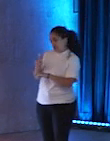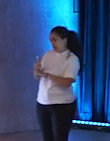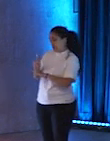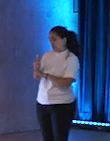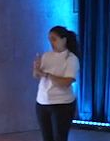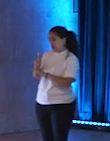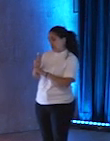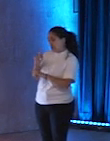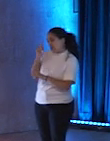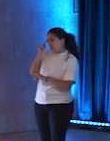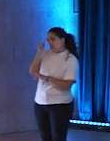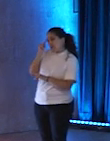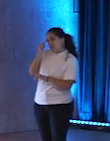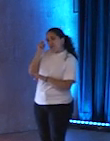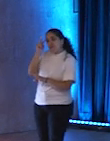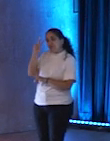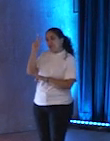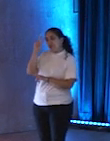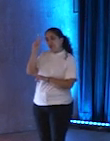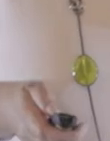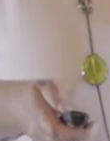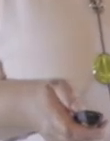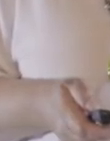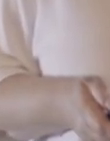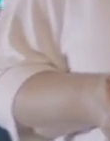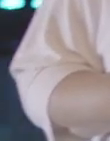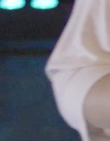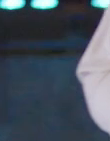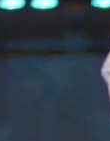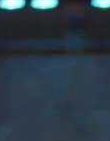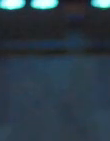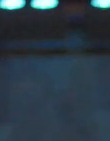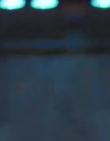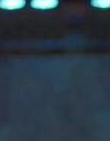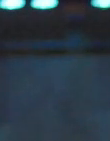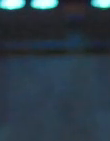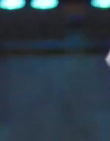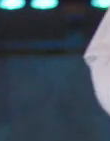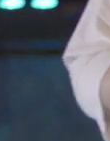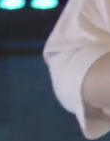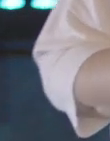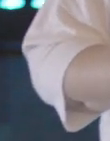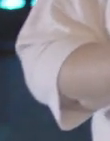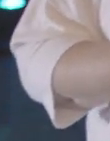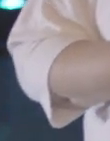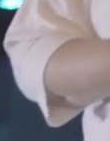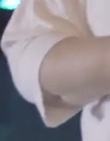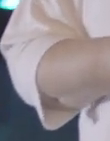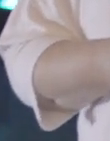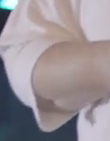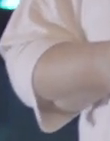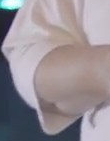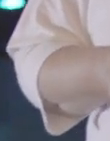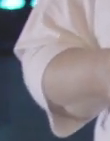em pensamentos e na nossa memória. Vamos a elas. Vamos começar então aqui com esta caixa.